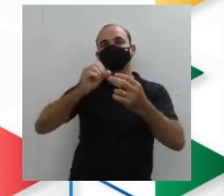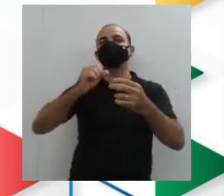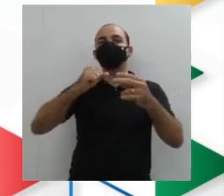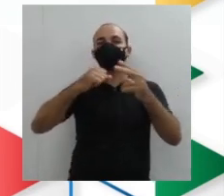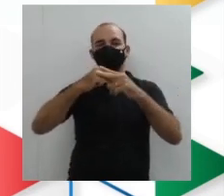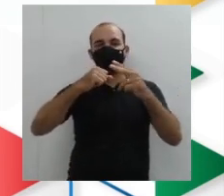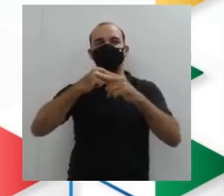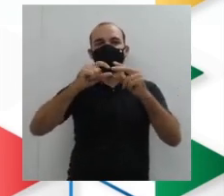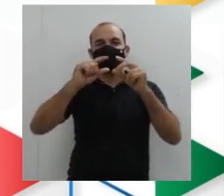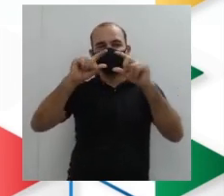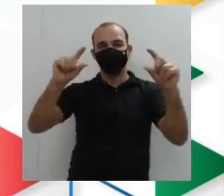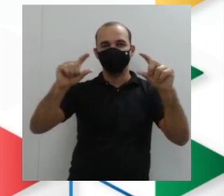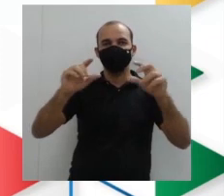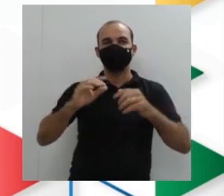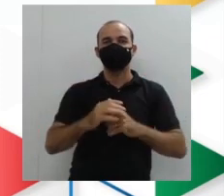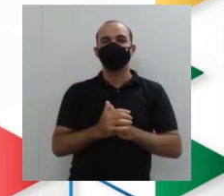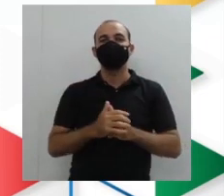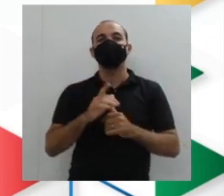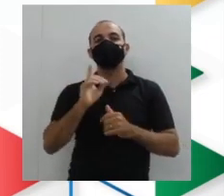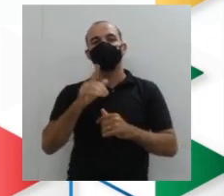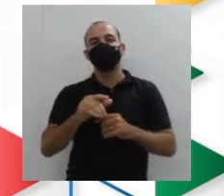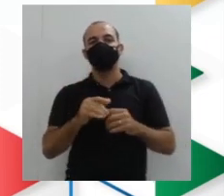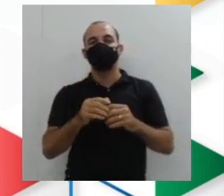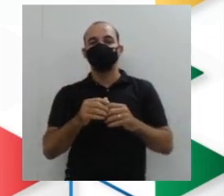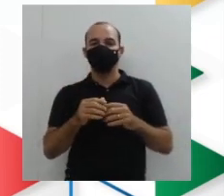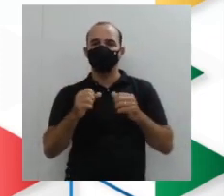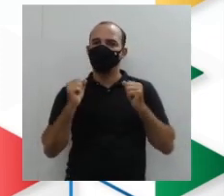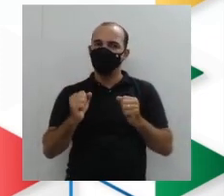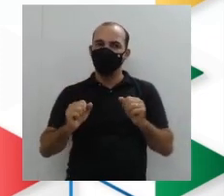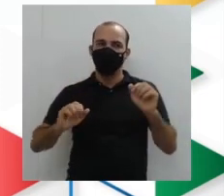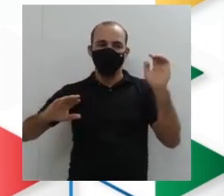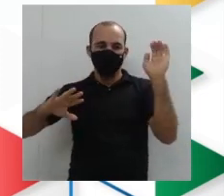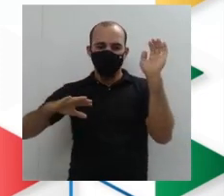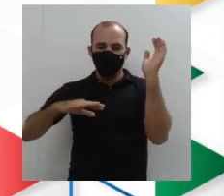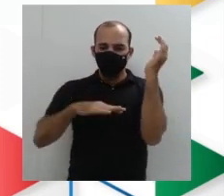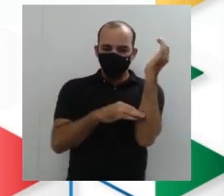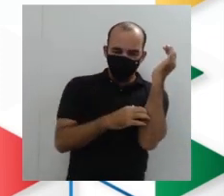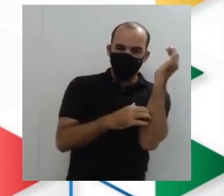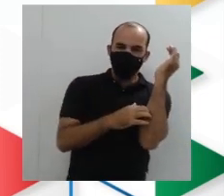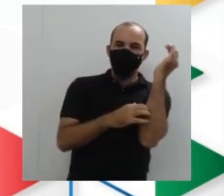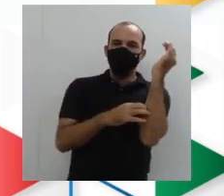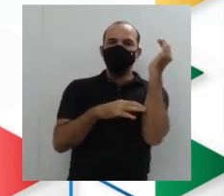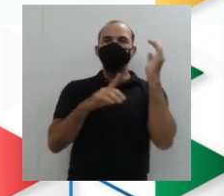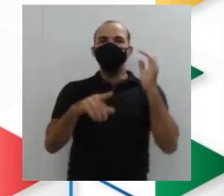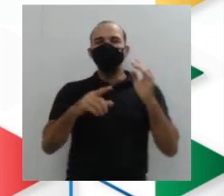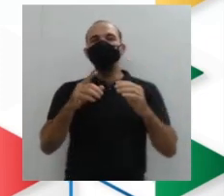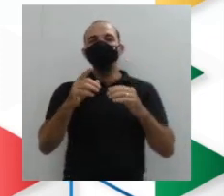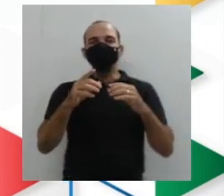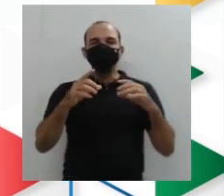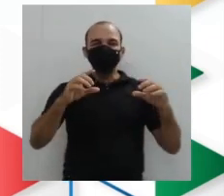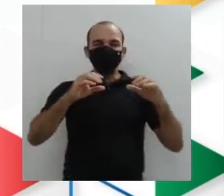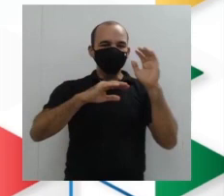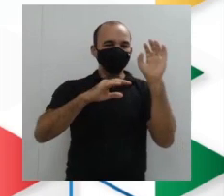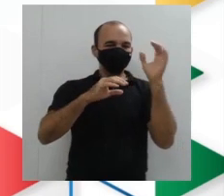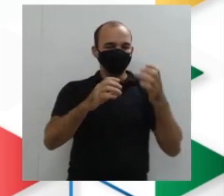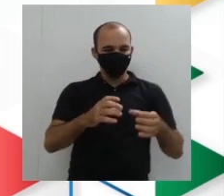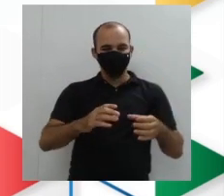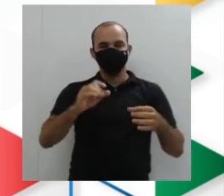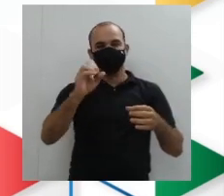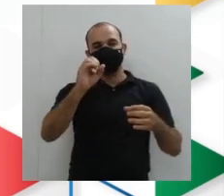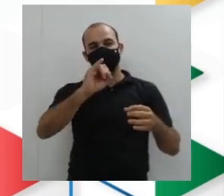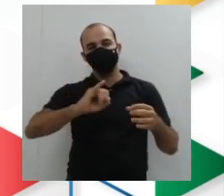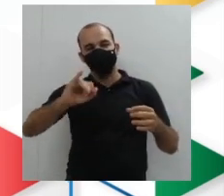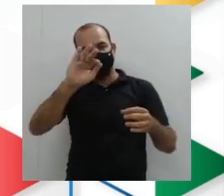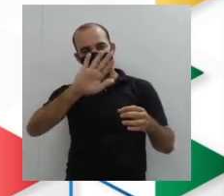Nesse caso, há o que? Há um acidente e há justamente essa relação do verbal e o do